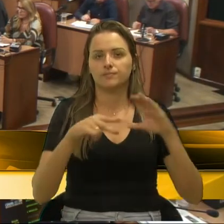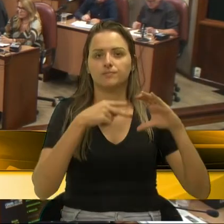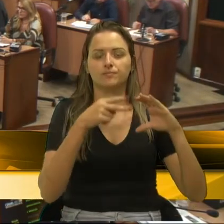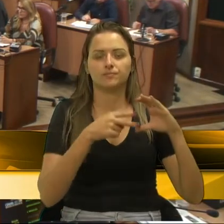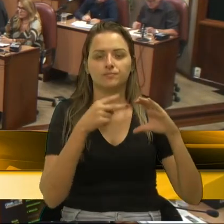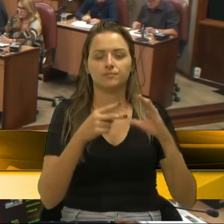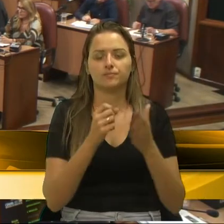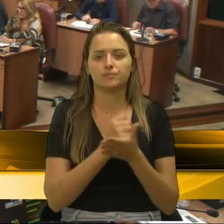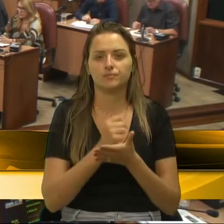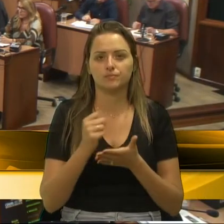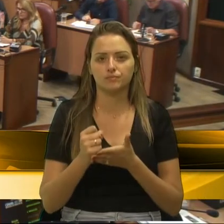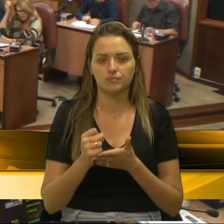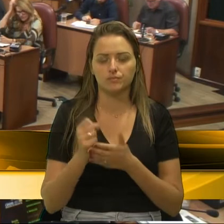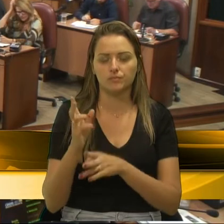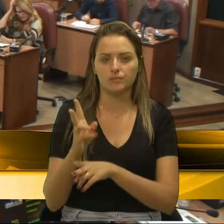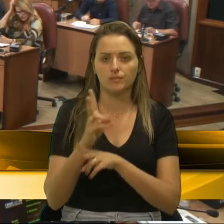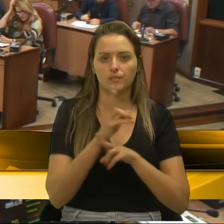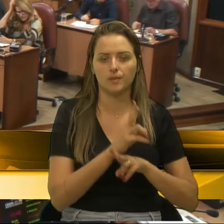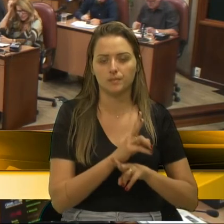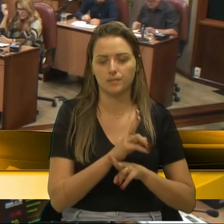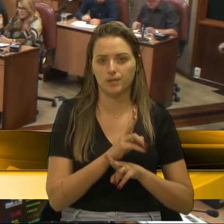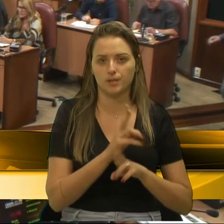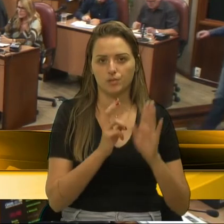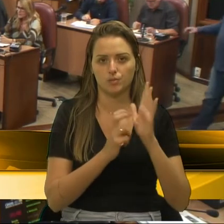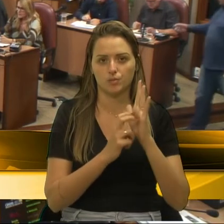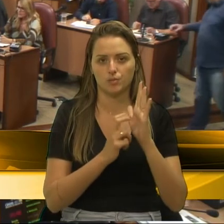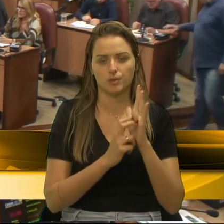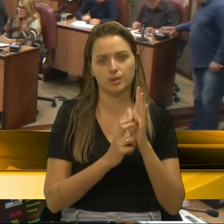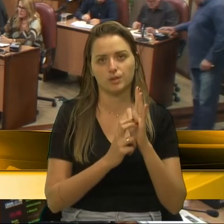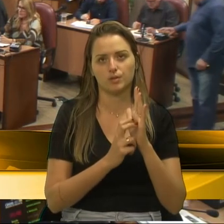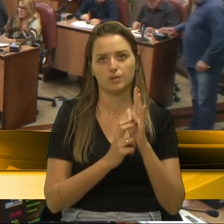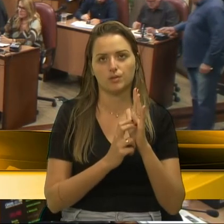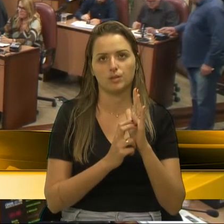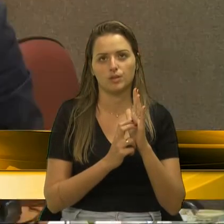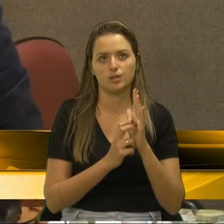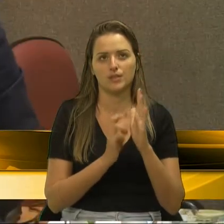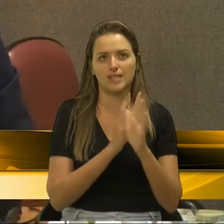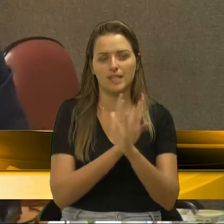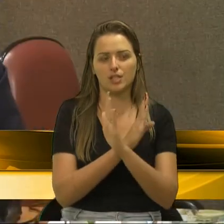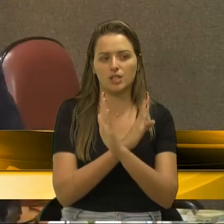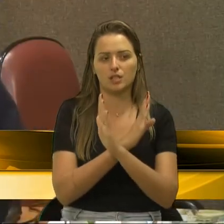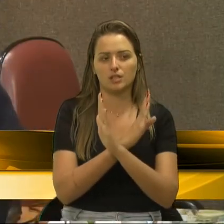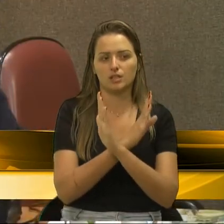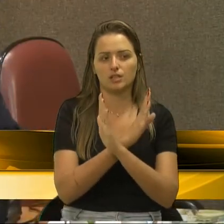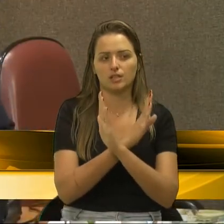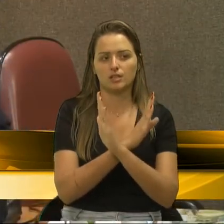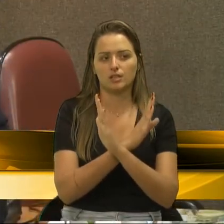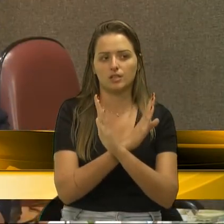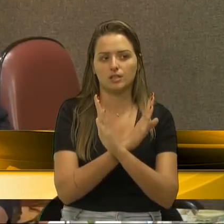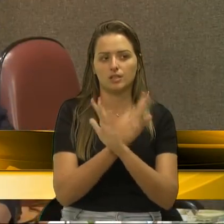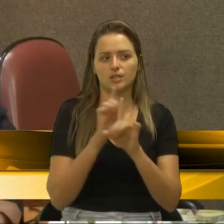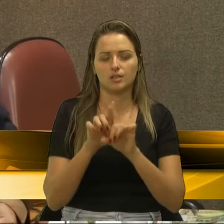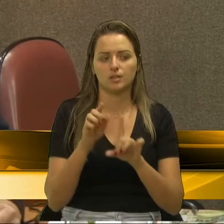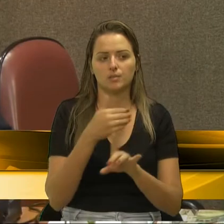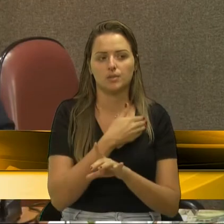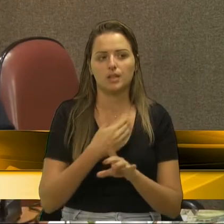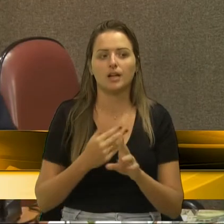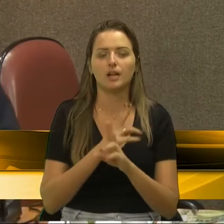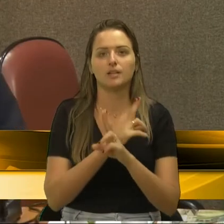para a contratação de operação de crédito junto à Caixa Econômica Federal com garantia da União